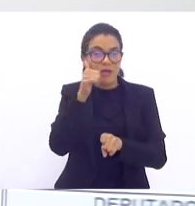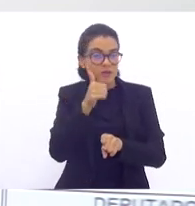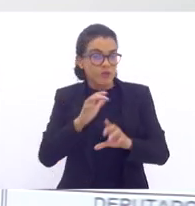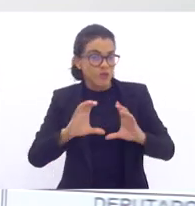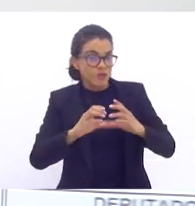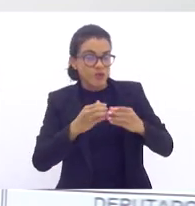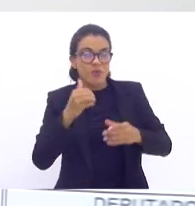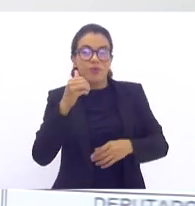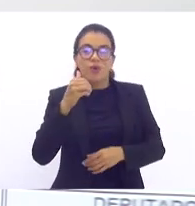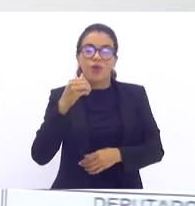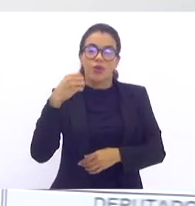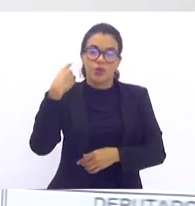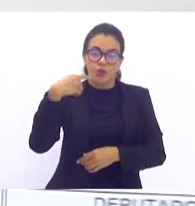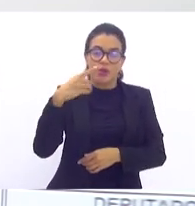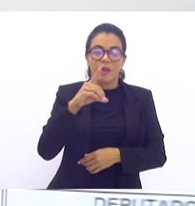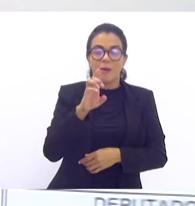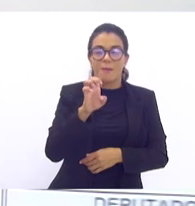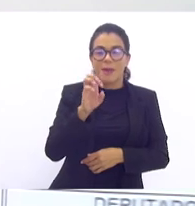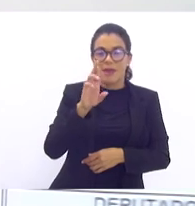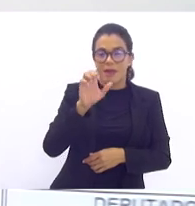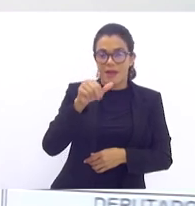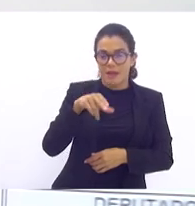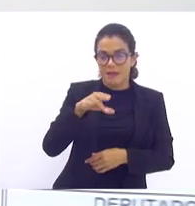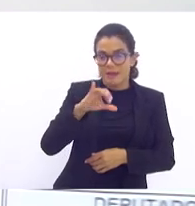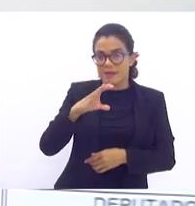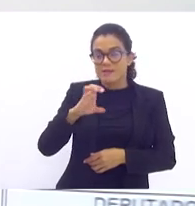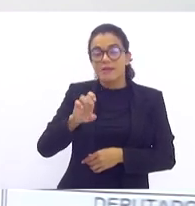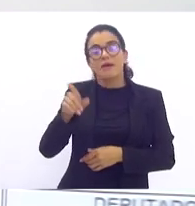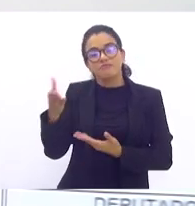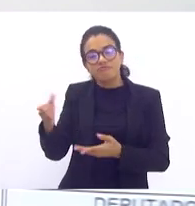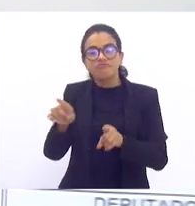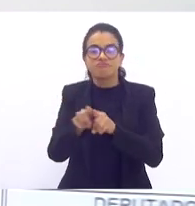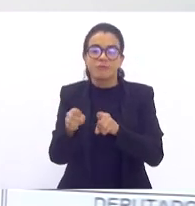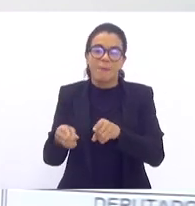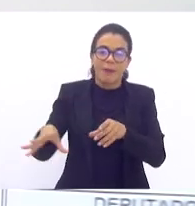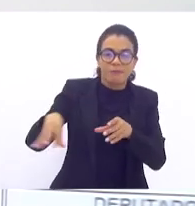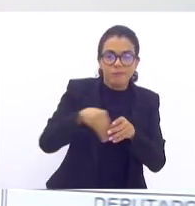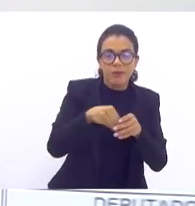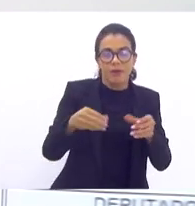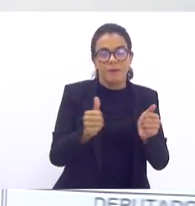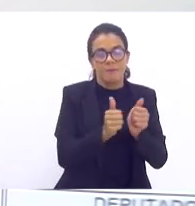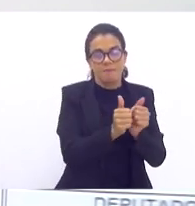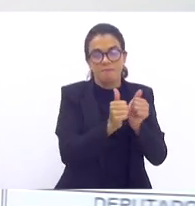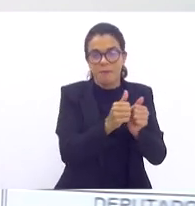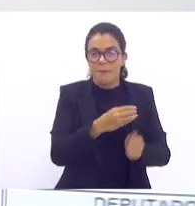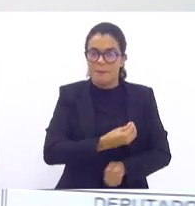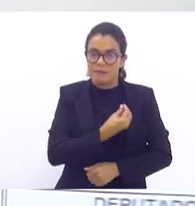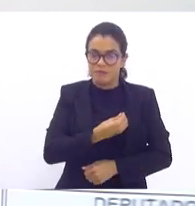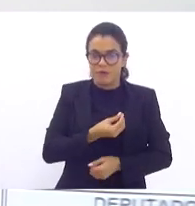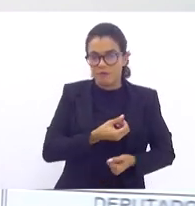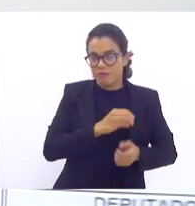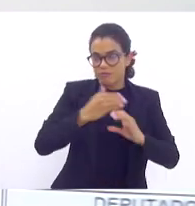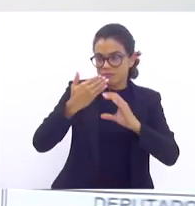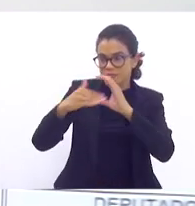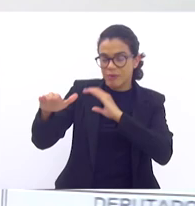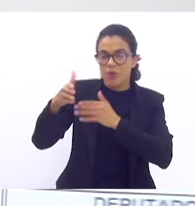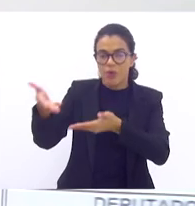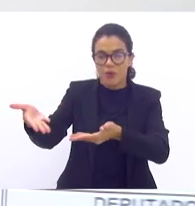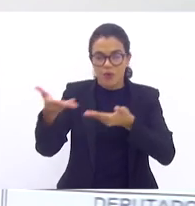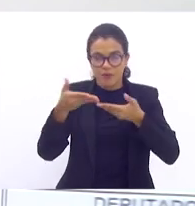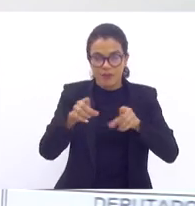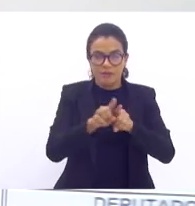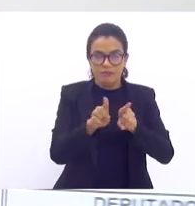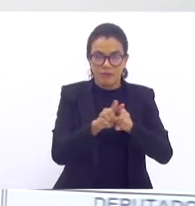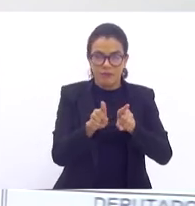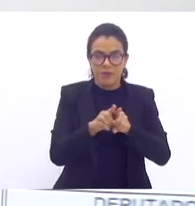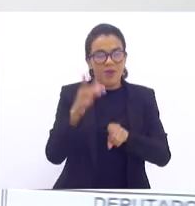inclusive Doutora Berenice é importante que a senhora também possa participar né Vamos enviar o convite para que a gente possa participar